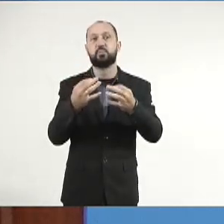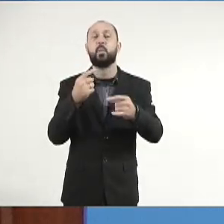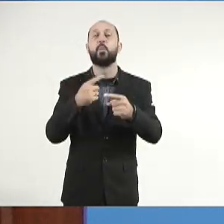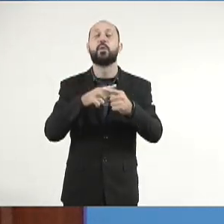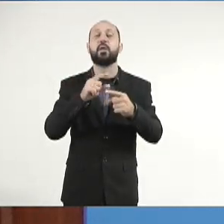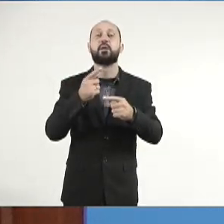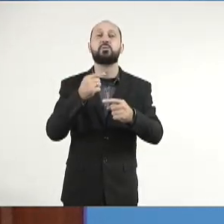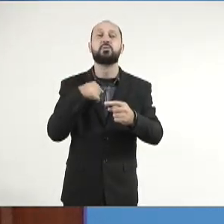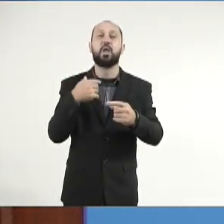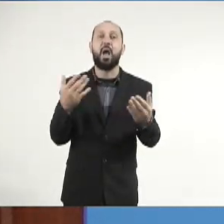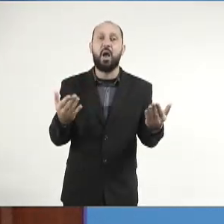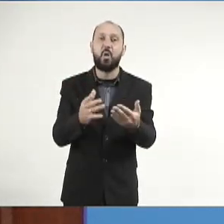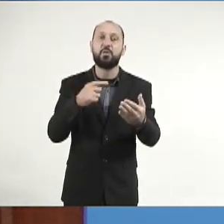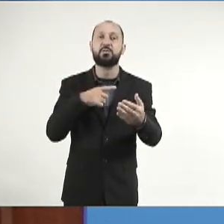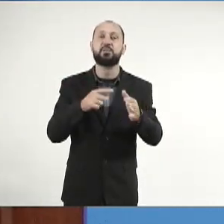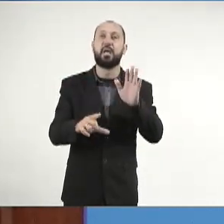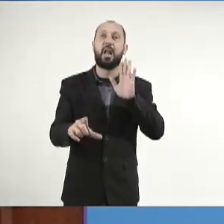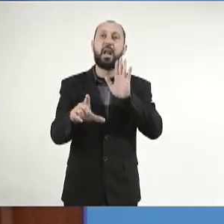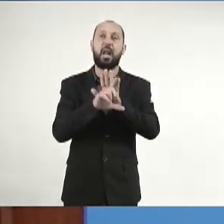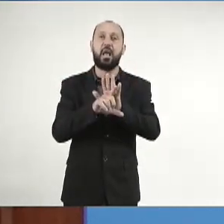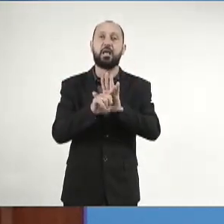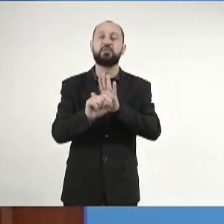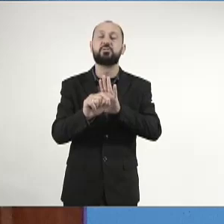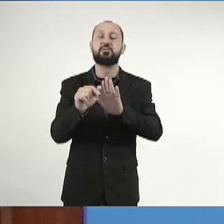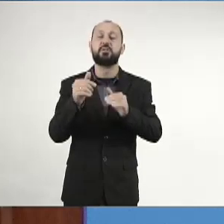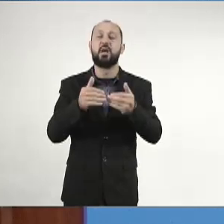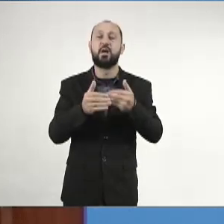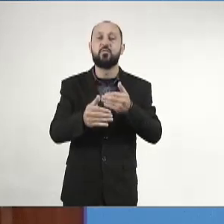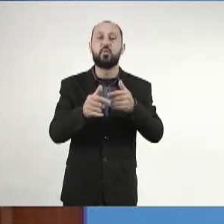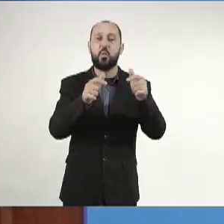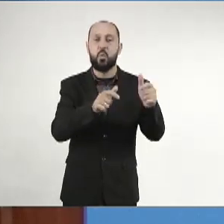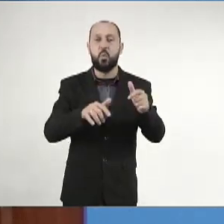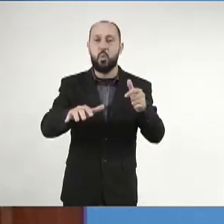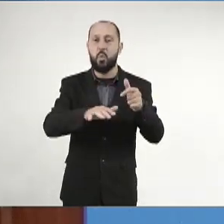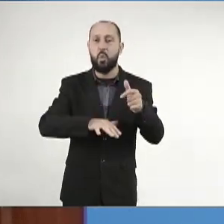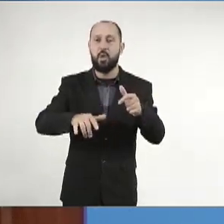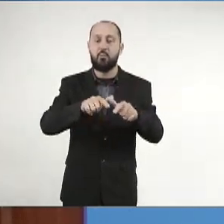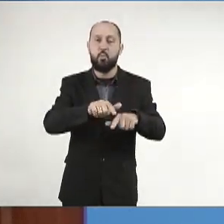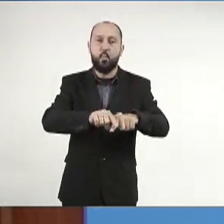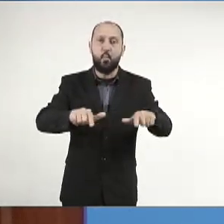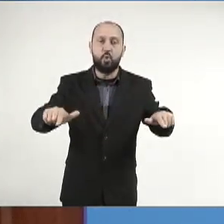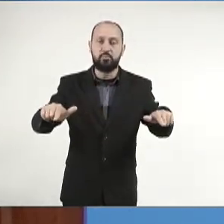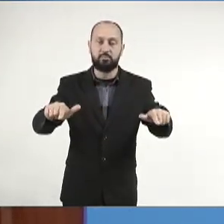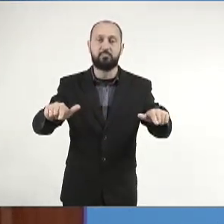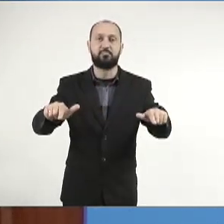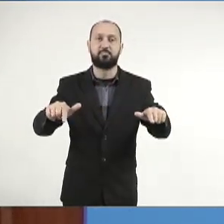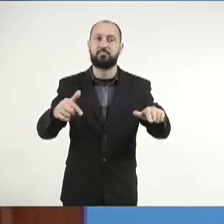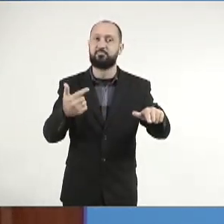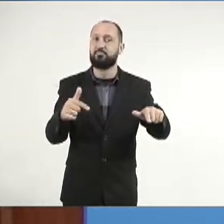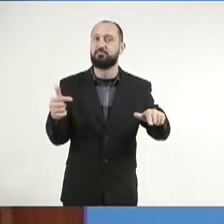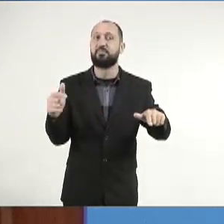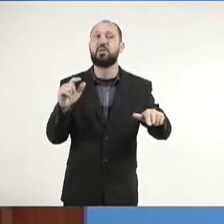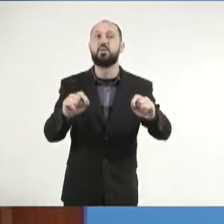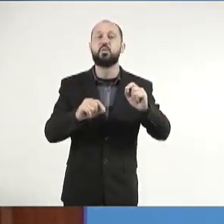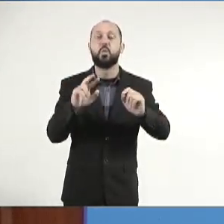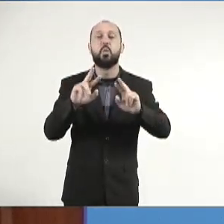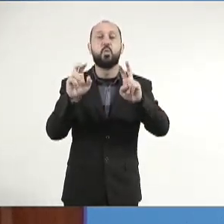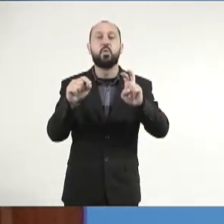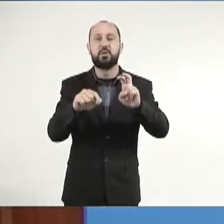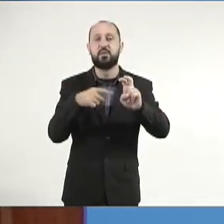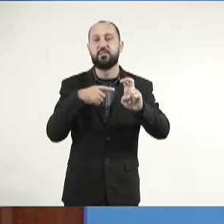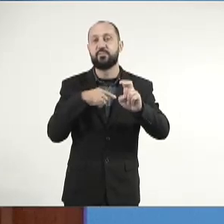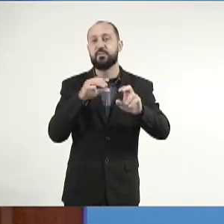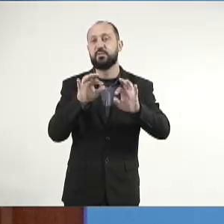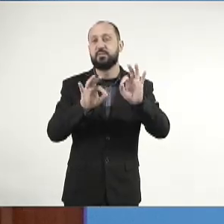estamos justamente legislando no lugar, num espaço vazio, onde é um vácuo. No que se refere a